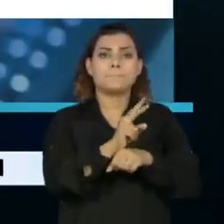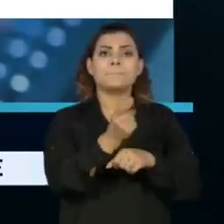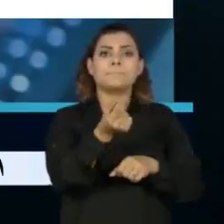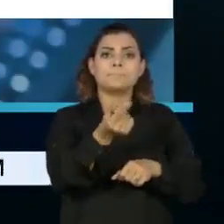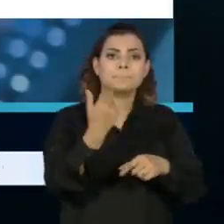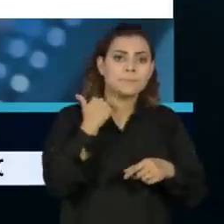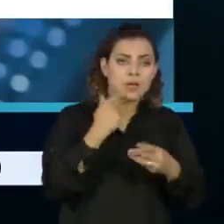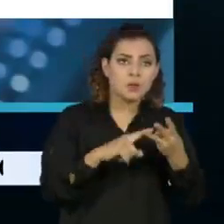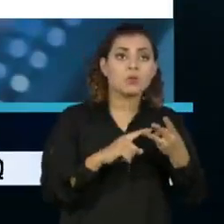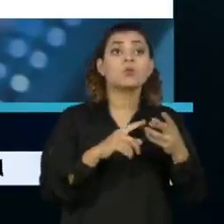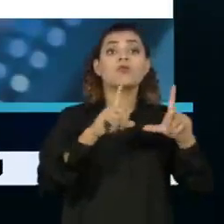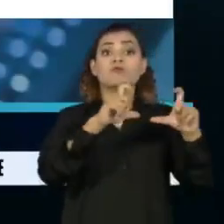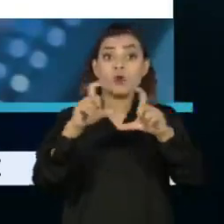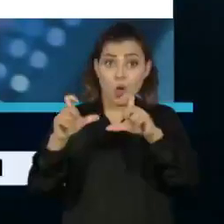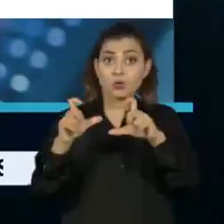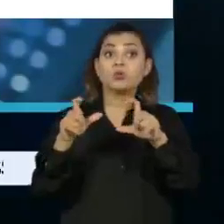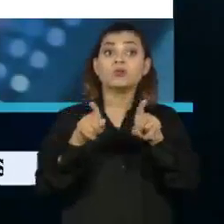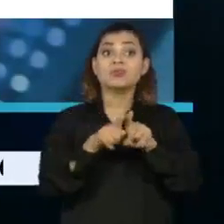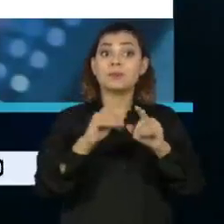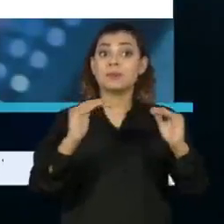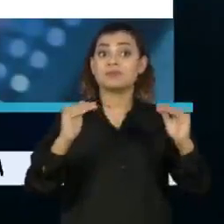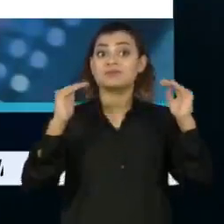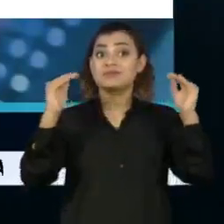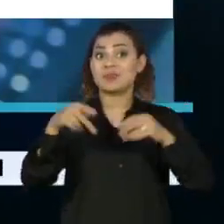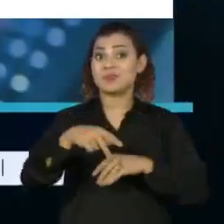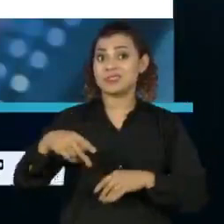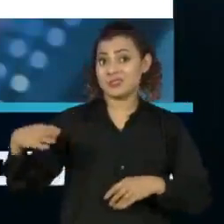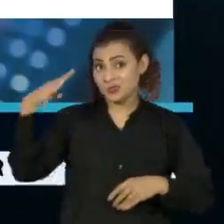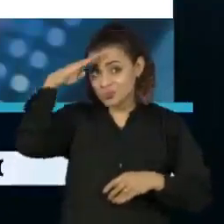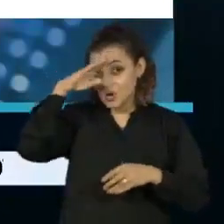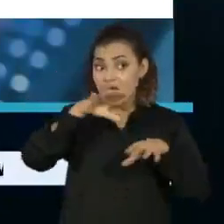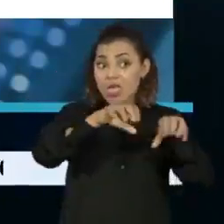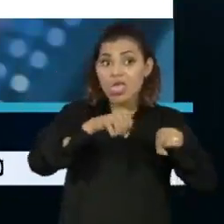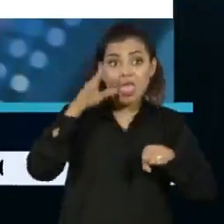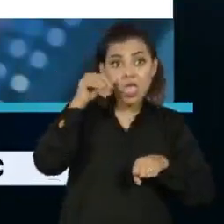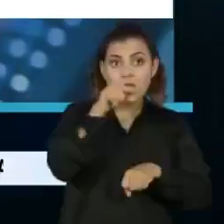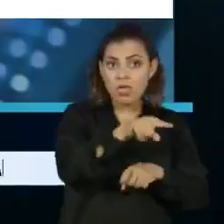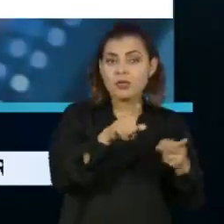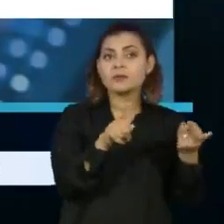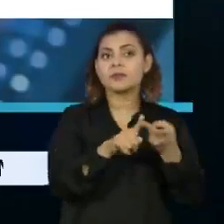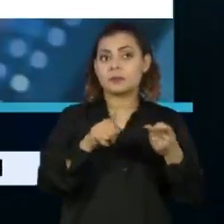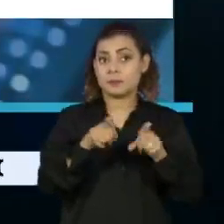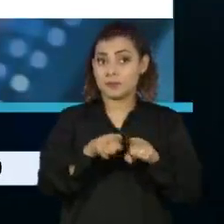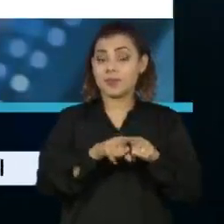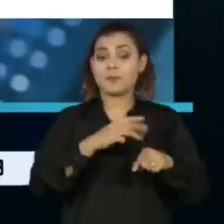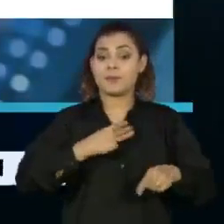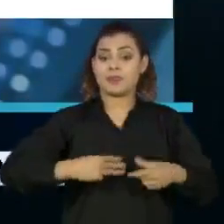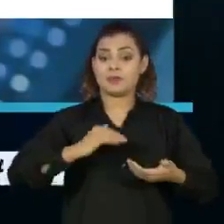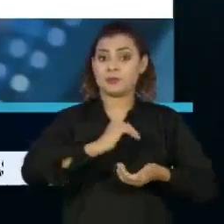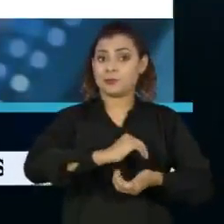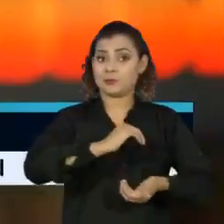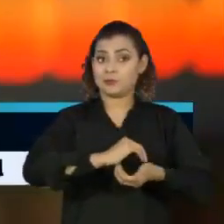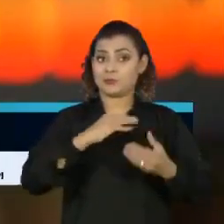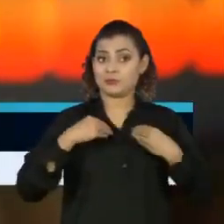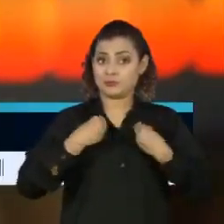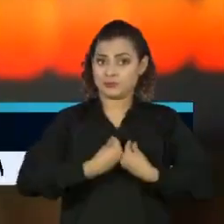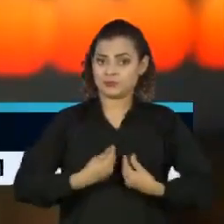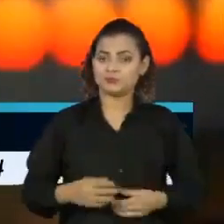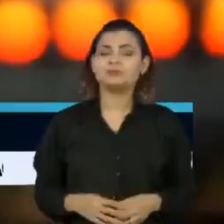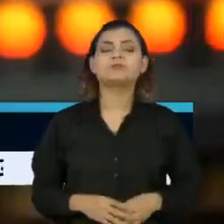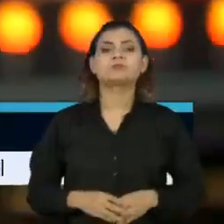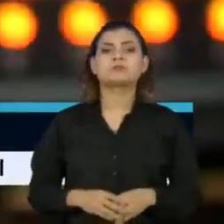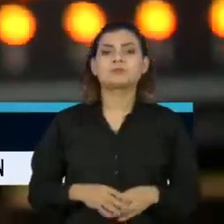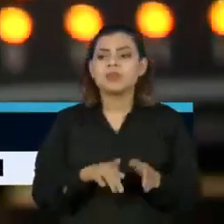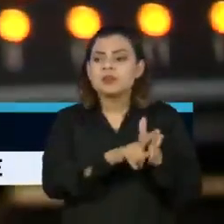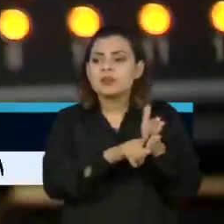alguns casos, até fotos, inclusive de autoridades, como o presidente Jair Bolsonaro e ministros do Supremo Tribunal Federal. Os dados